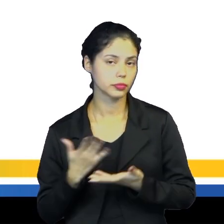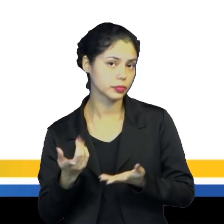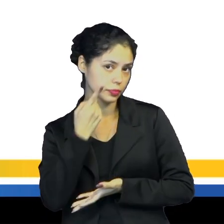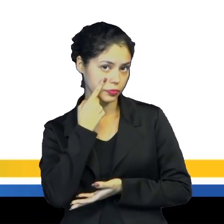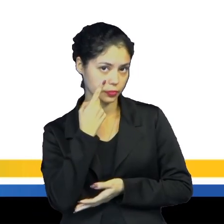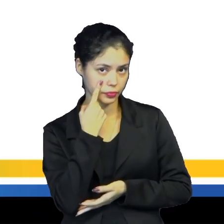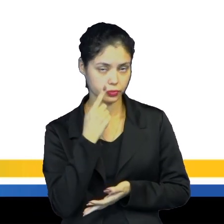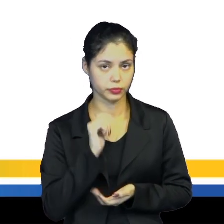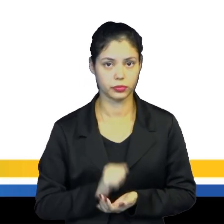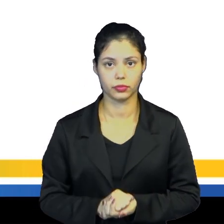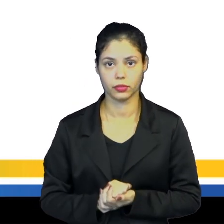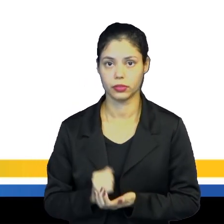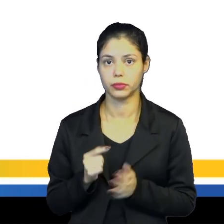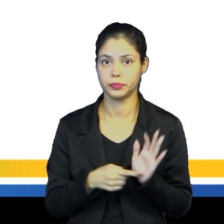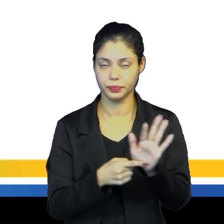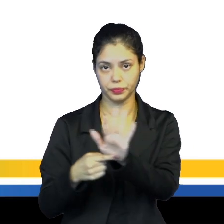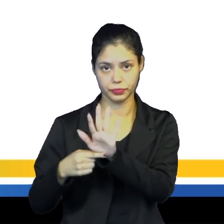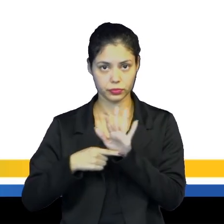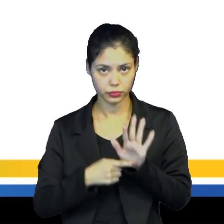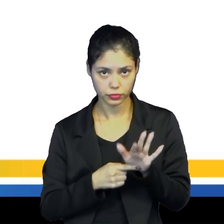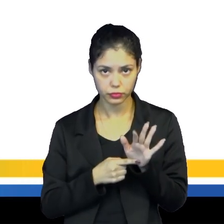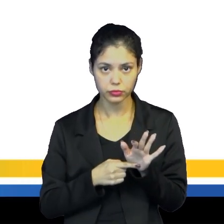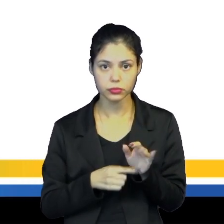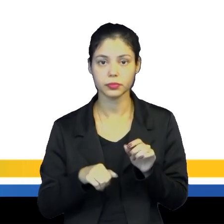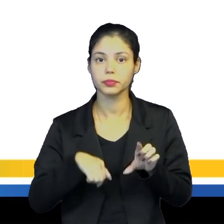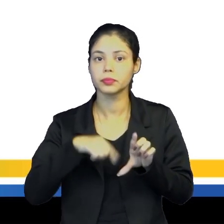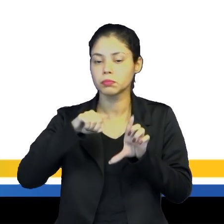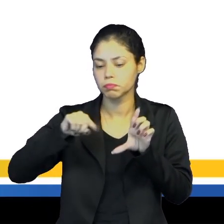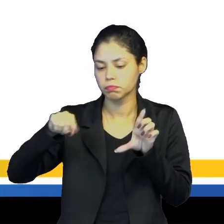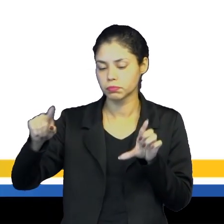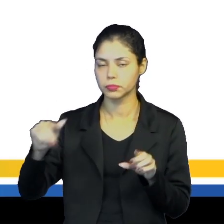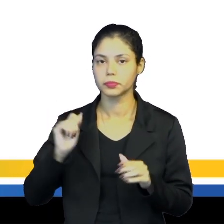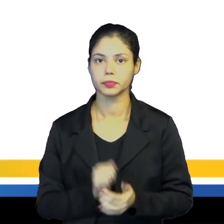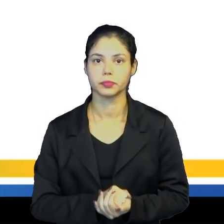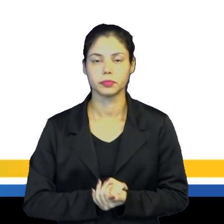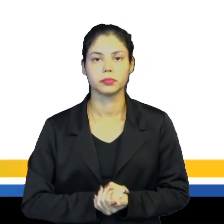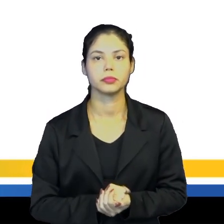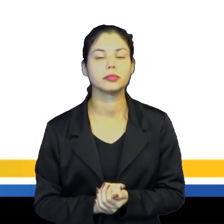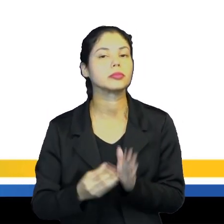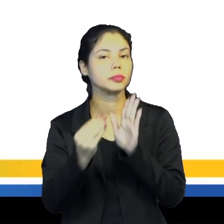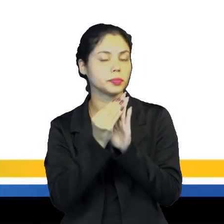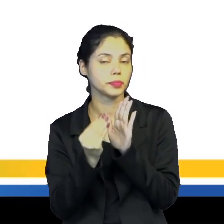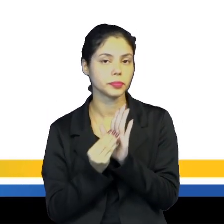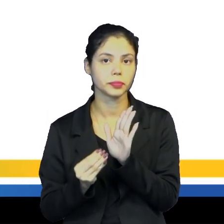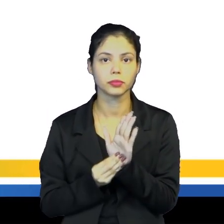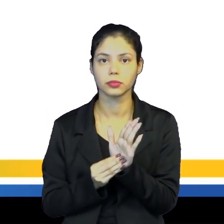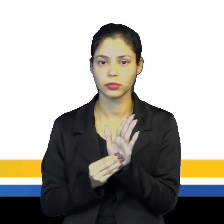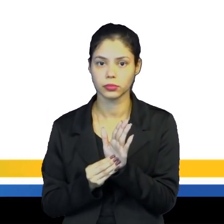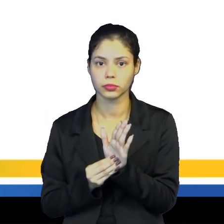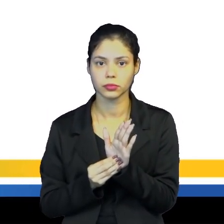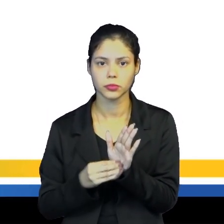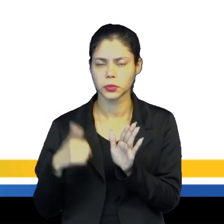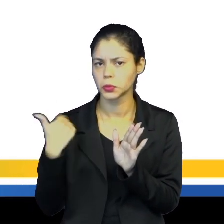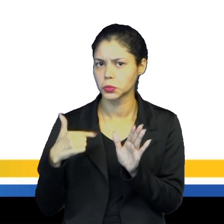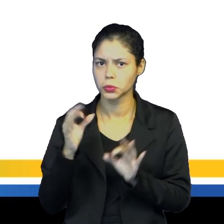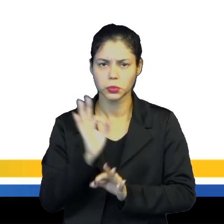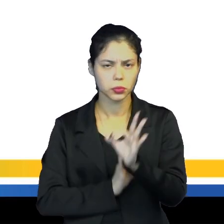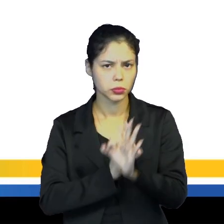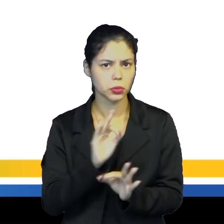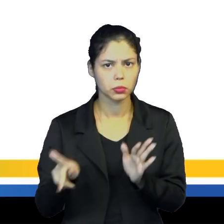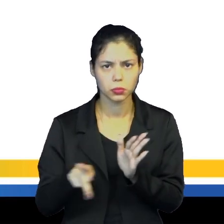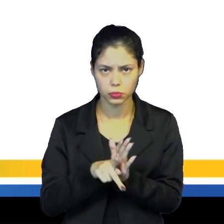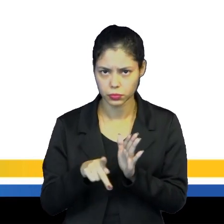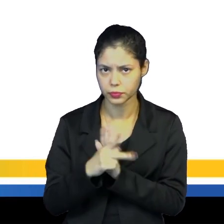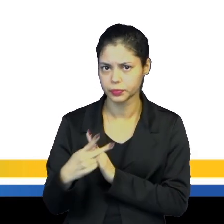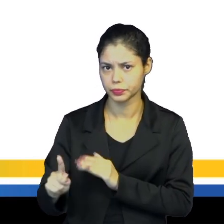Então olha aí, vamos mostrar aí nesse gráfico, tá, os dados sem uma organização